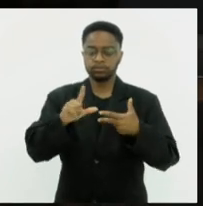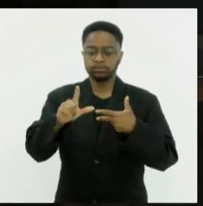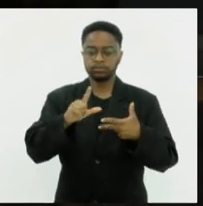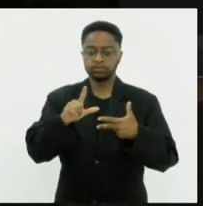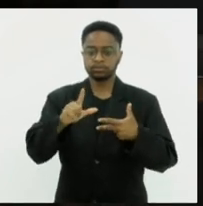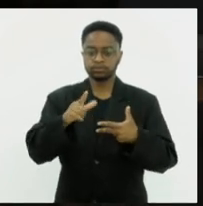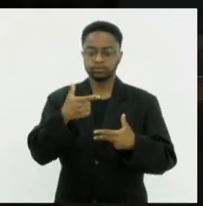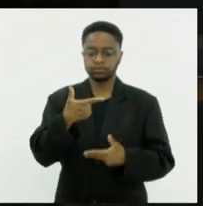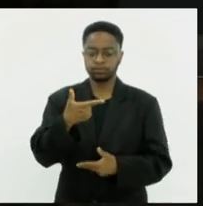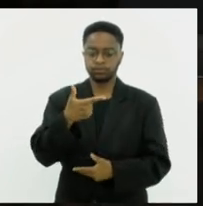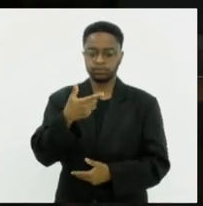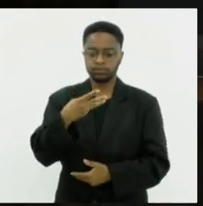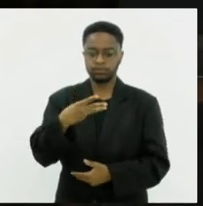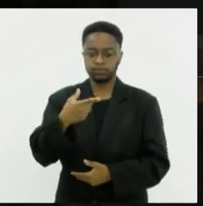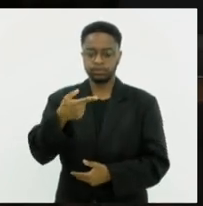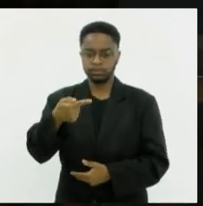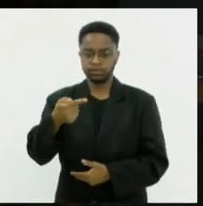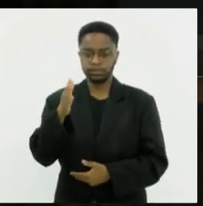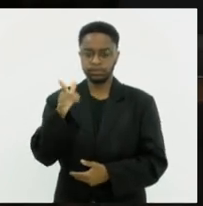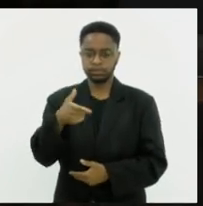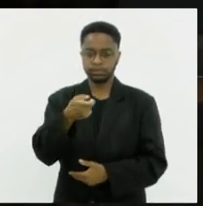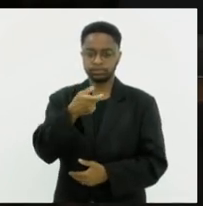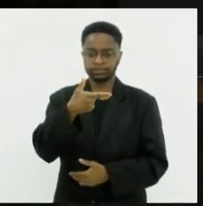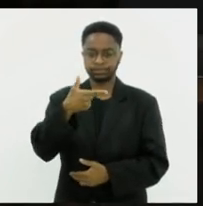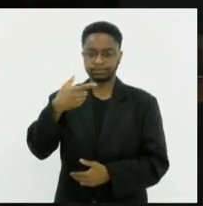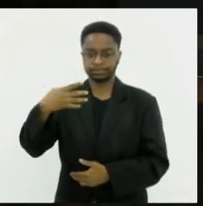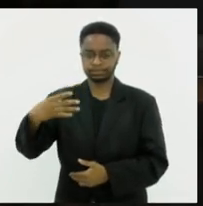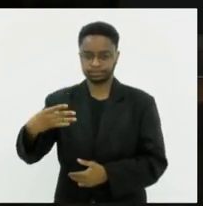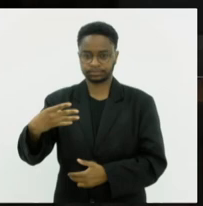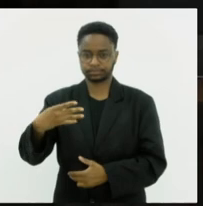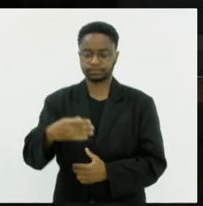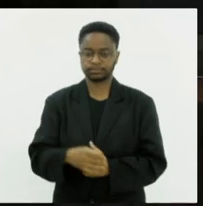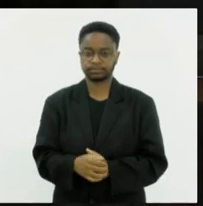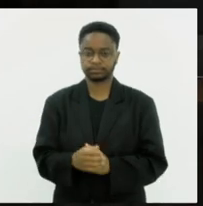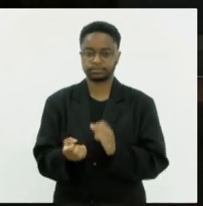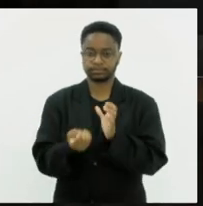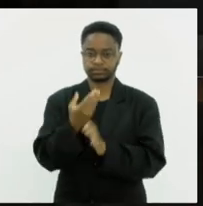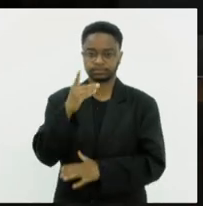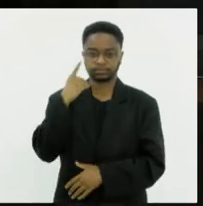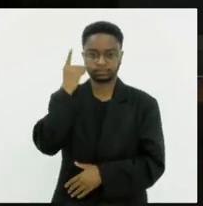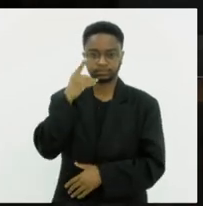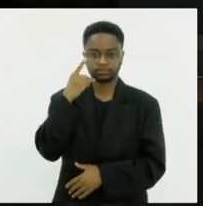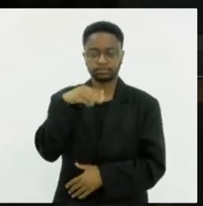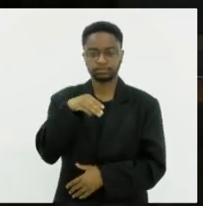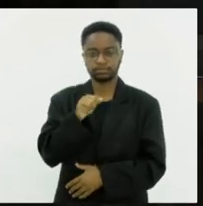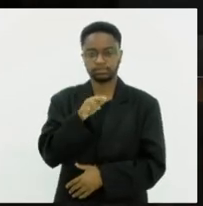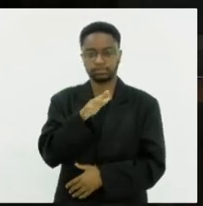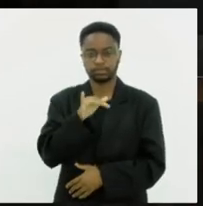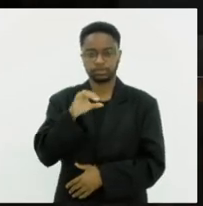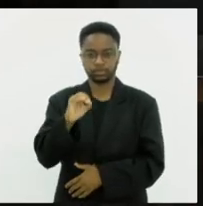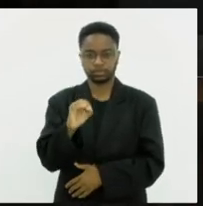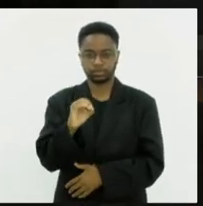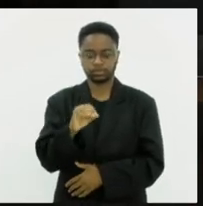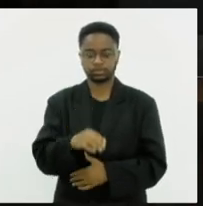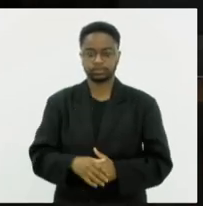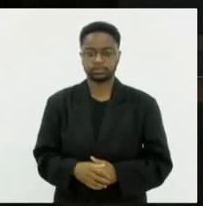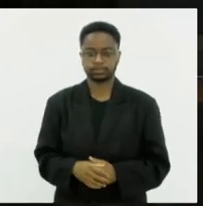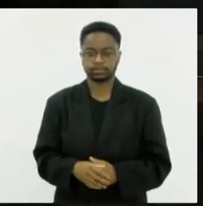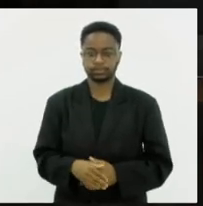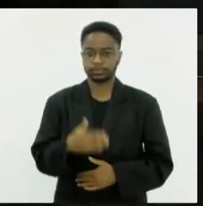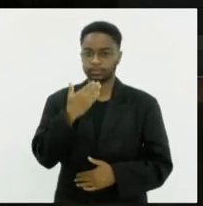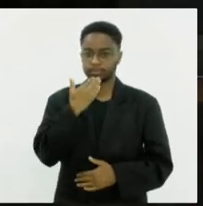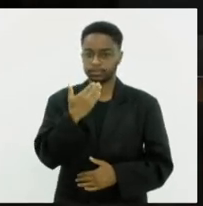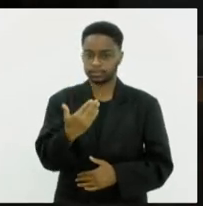número 237 de 2024, de autoria do deputado Márcio Gualberto, que solicita